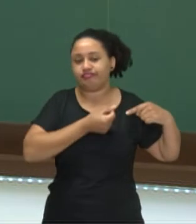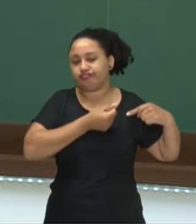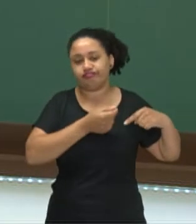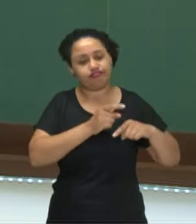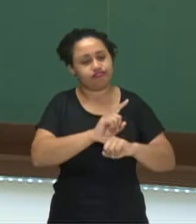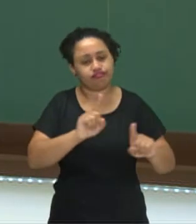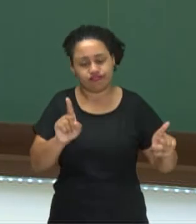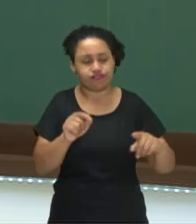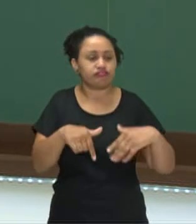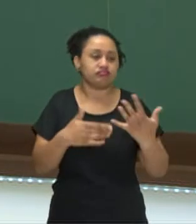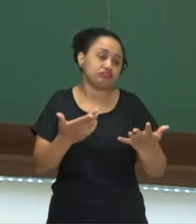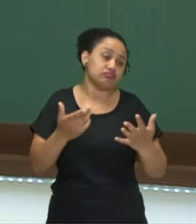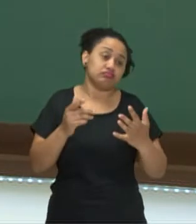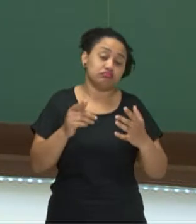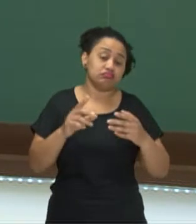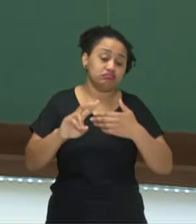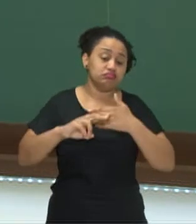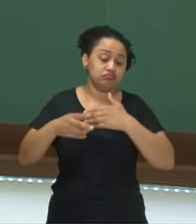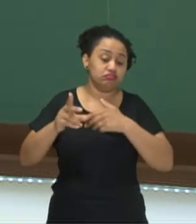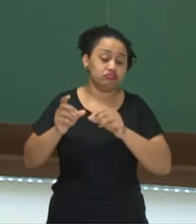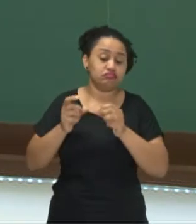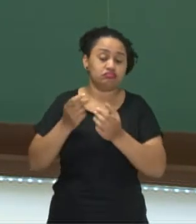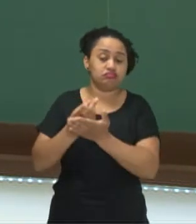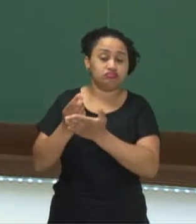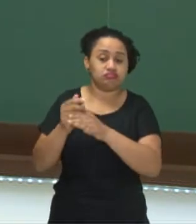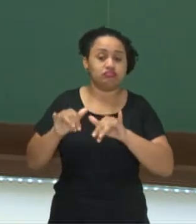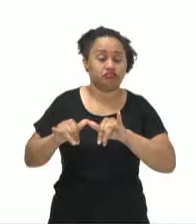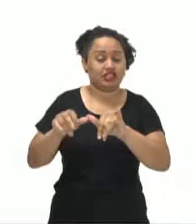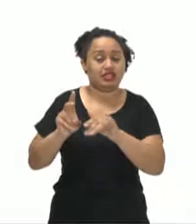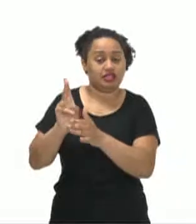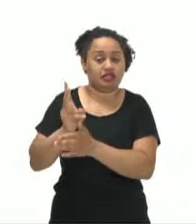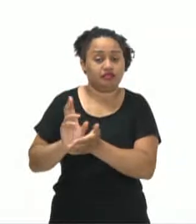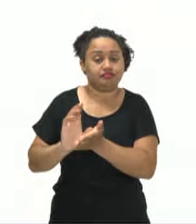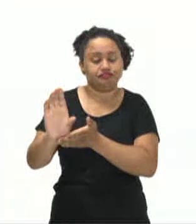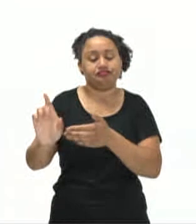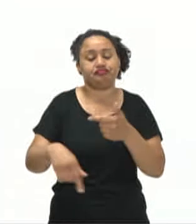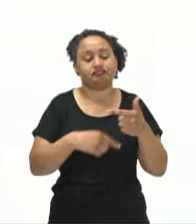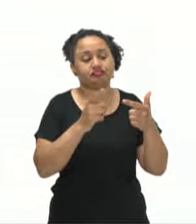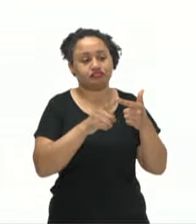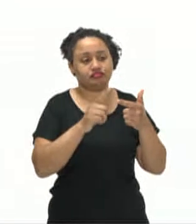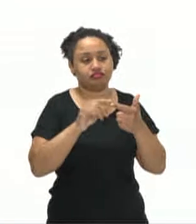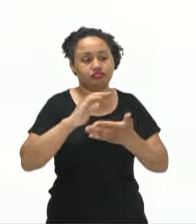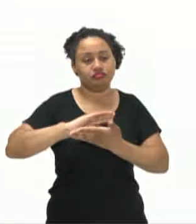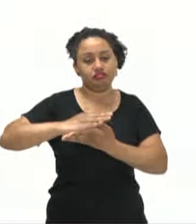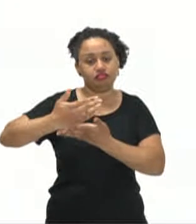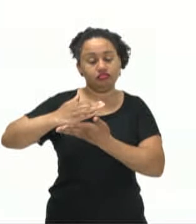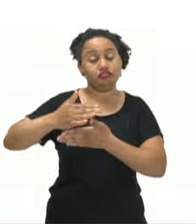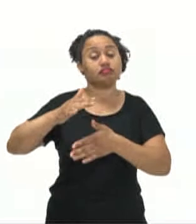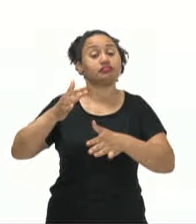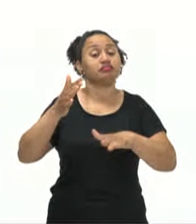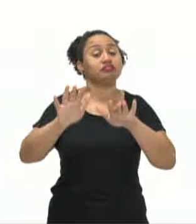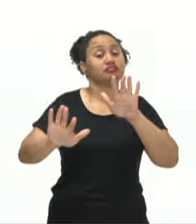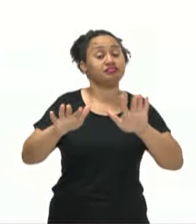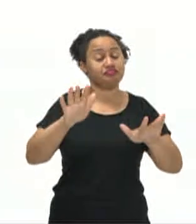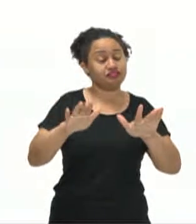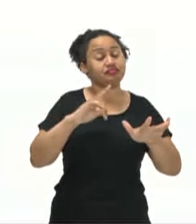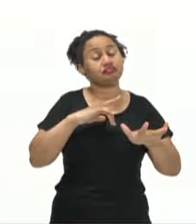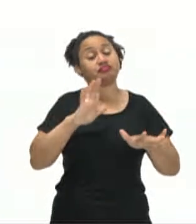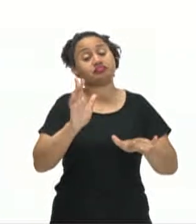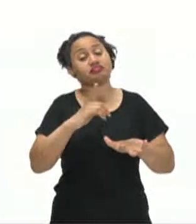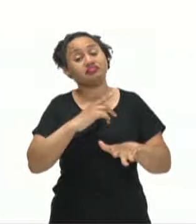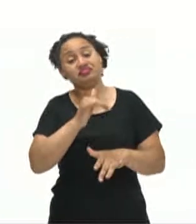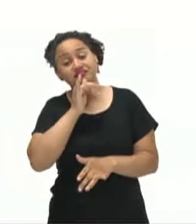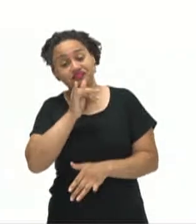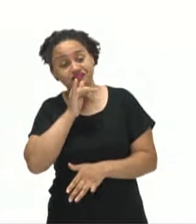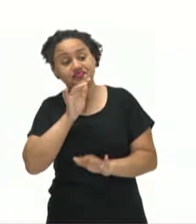renda. Então, consequentemente, a compra do mercado vai ser sempre um passivo. O notebook, aí depende, né? A gente já deu alguns exemplos em